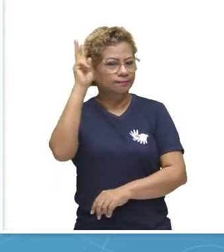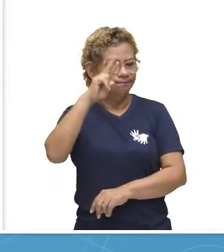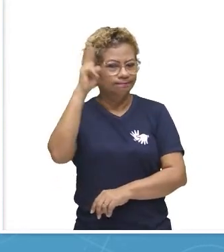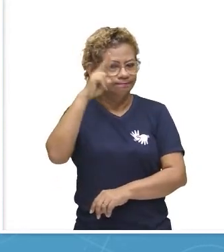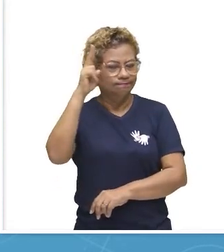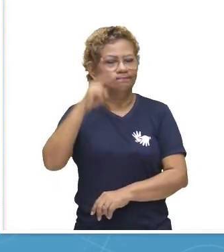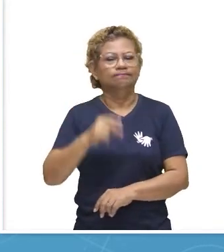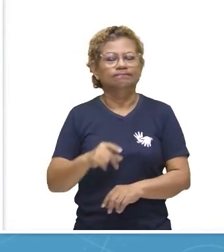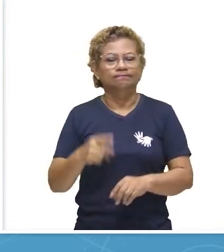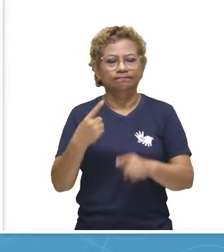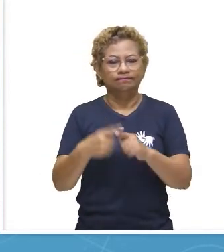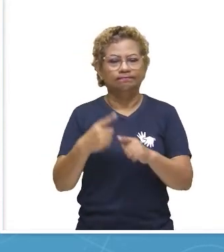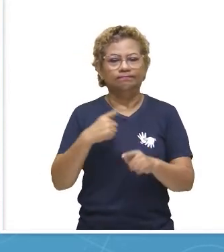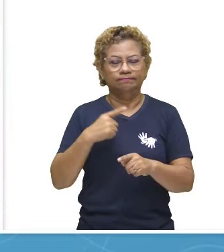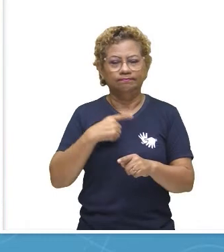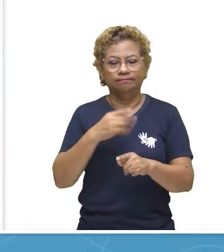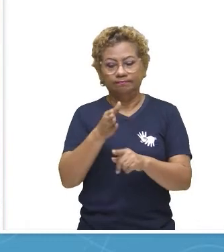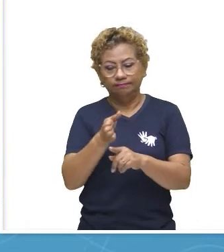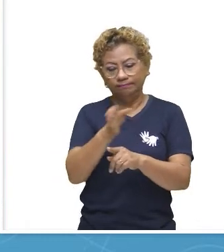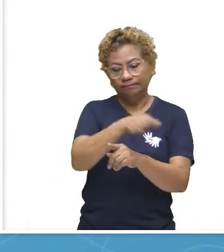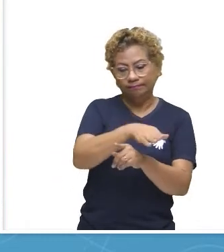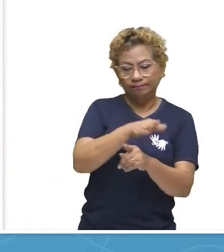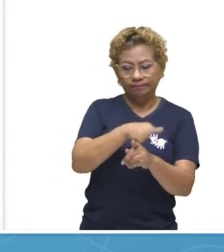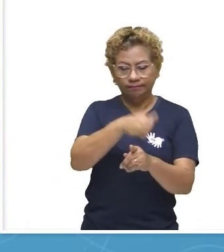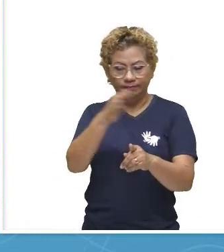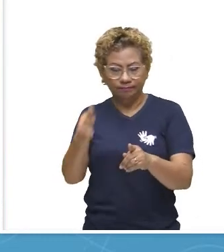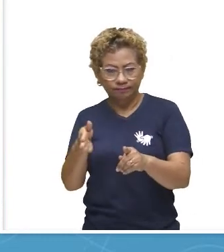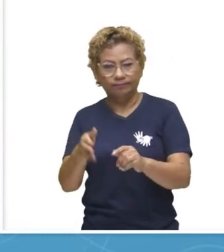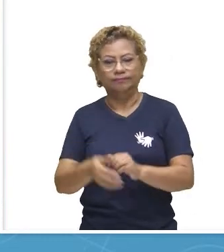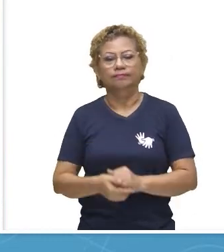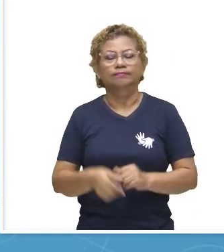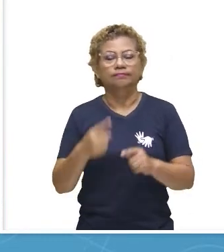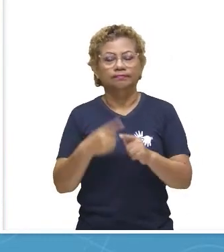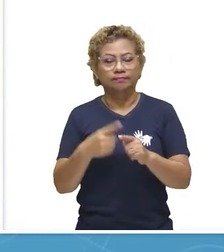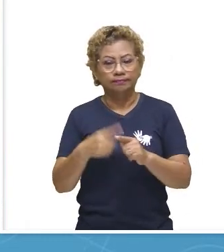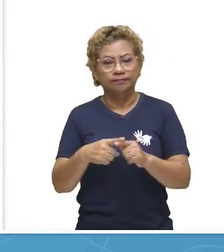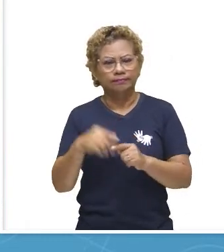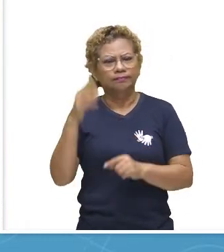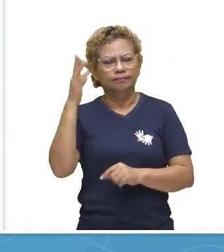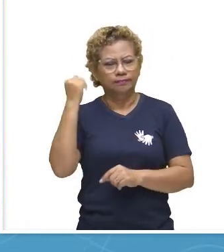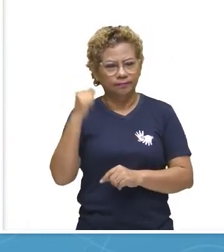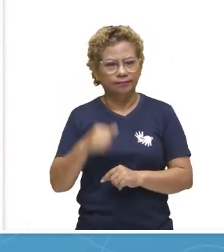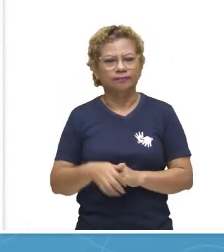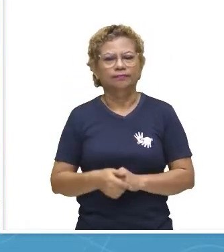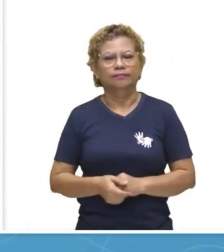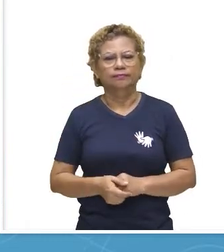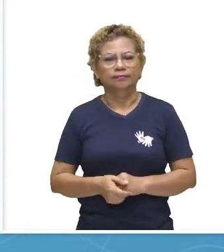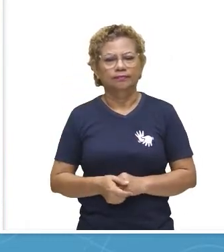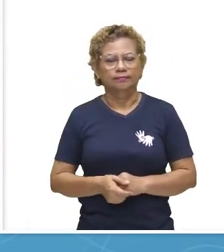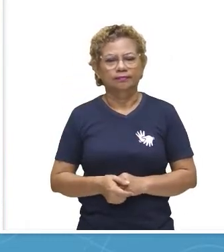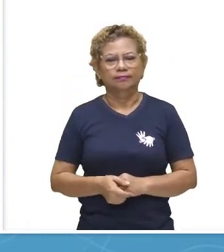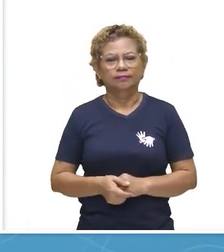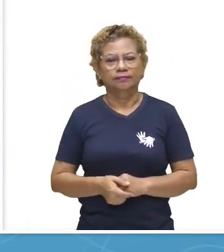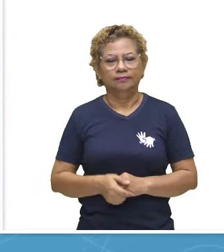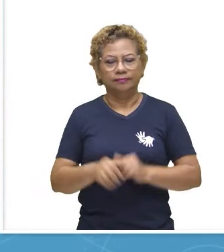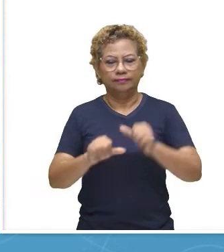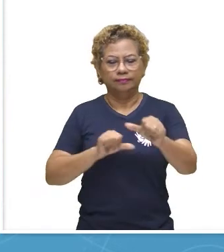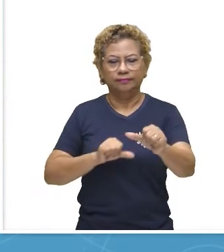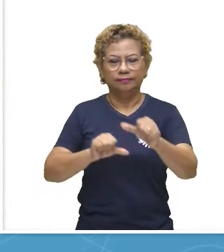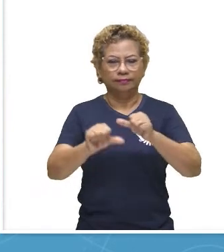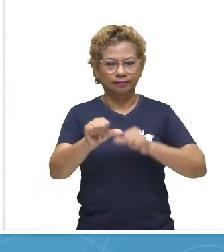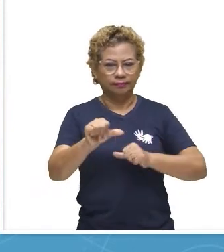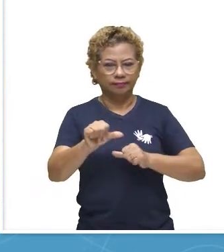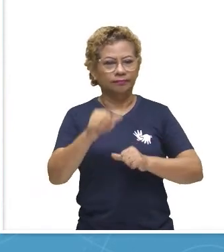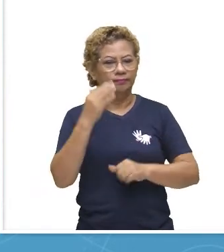entre as retas paralelas. E alternos, porque você sabe que está alternando os lados.